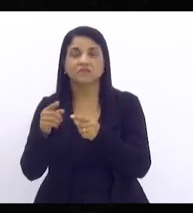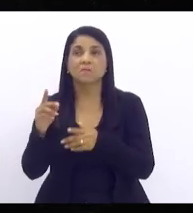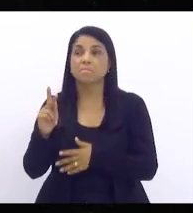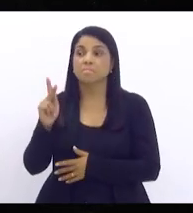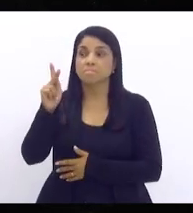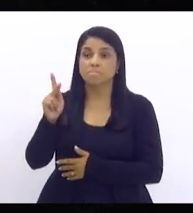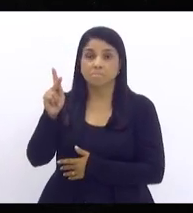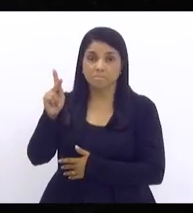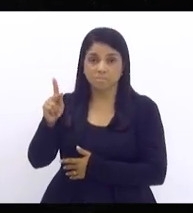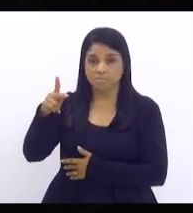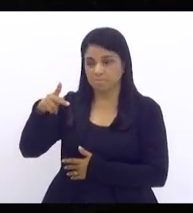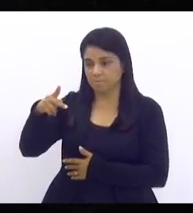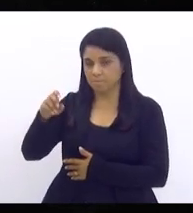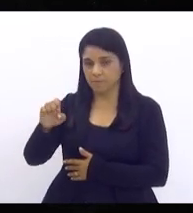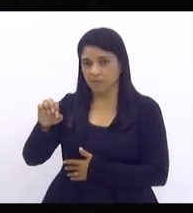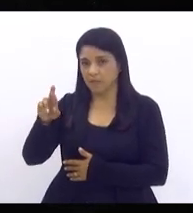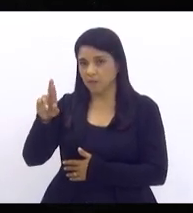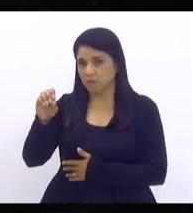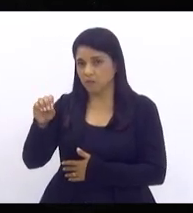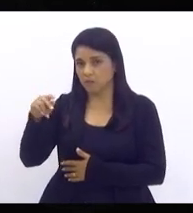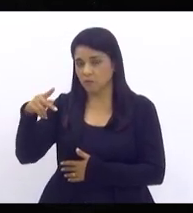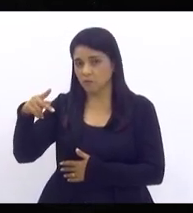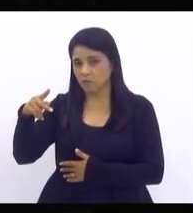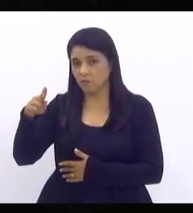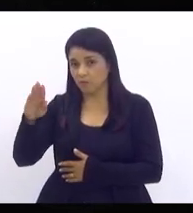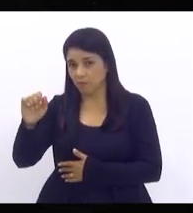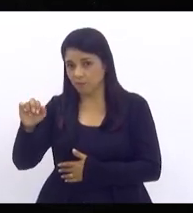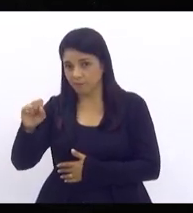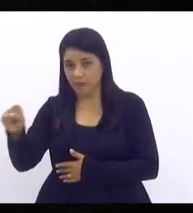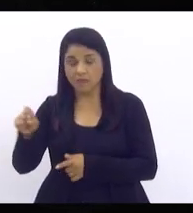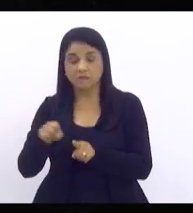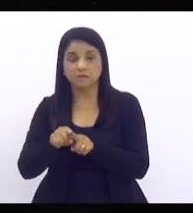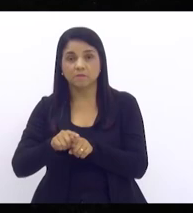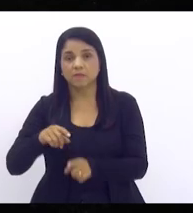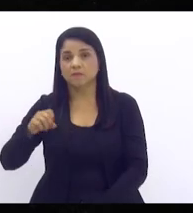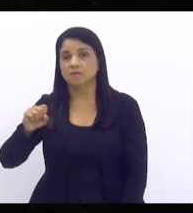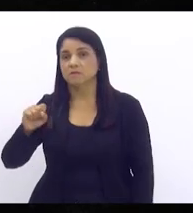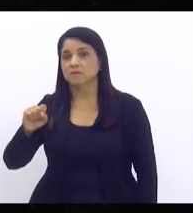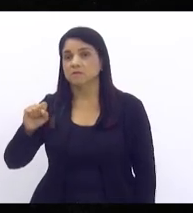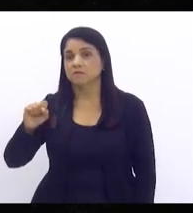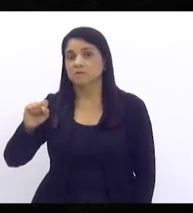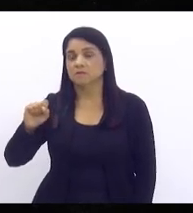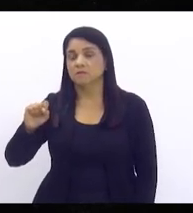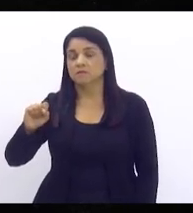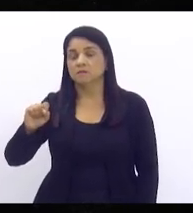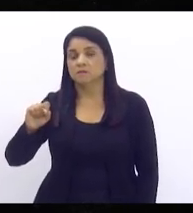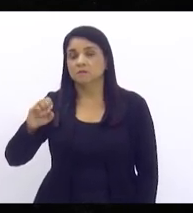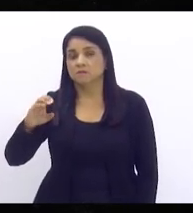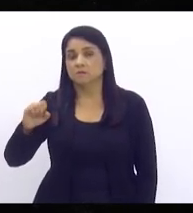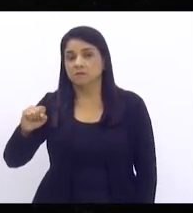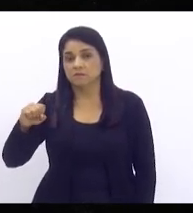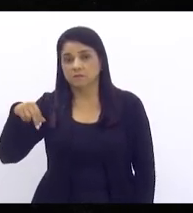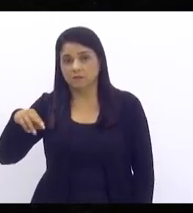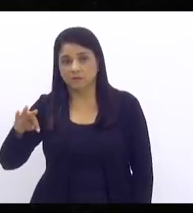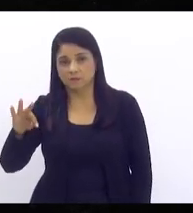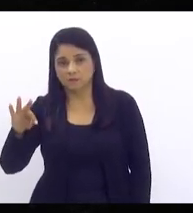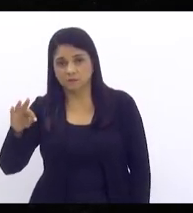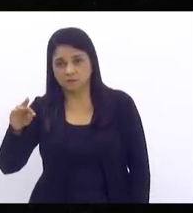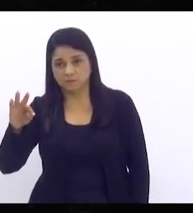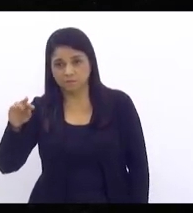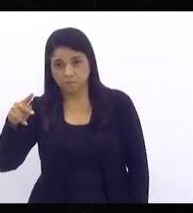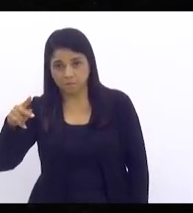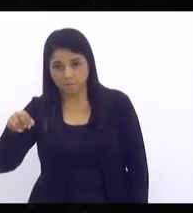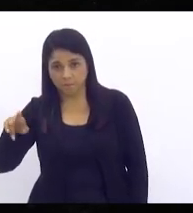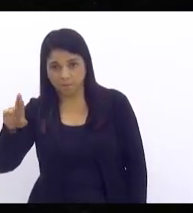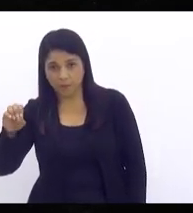empresa estratégica, a Transpetro, sua subsidiária, não é? Viverem apenas em